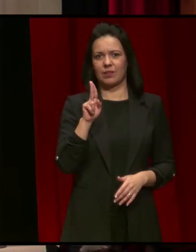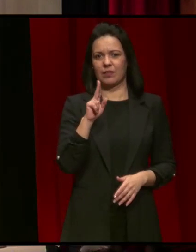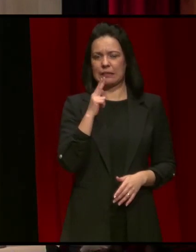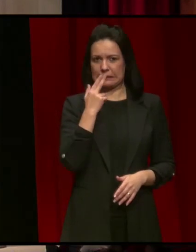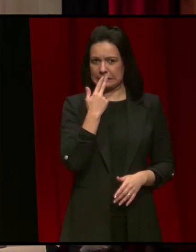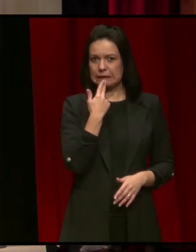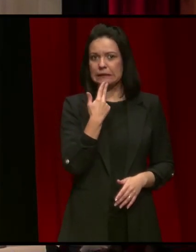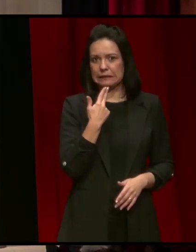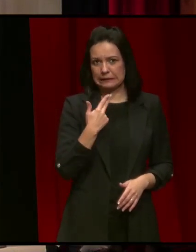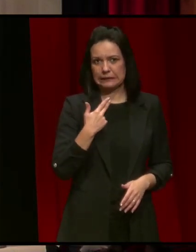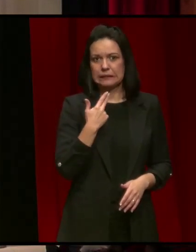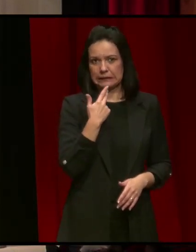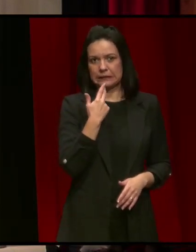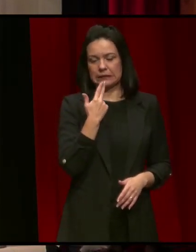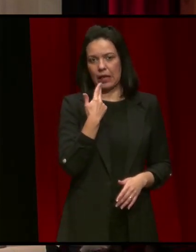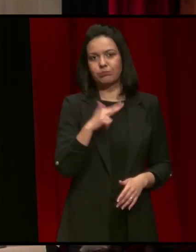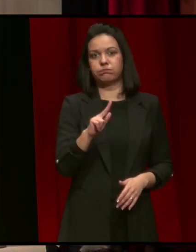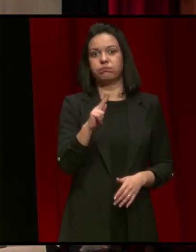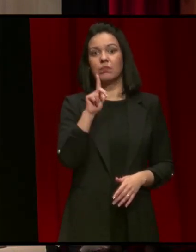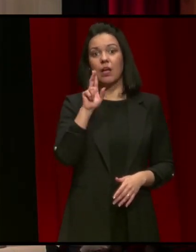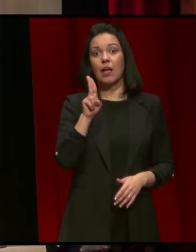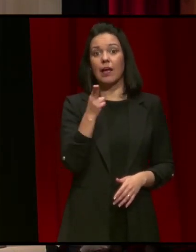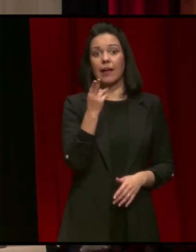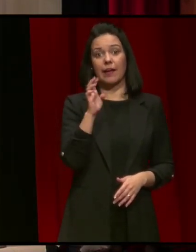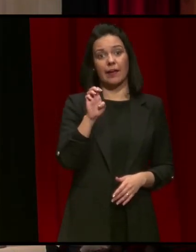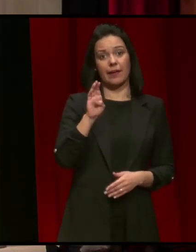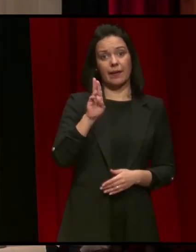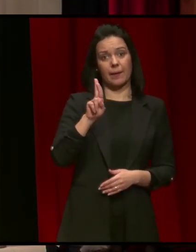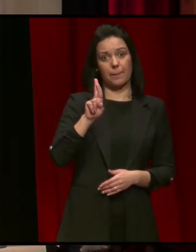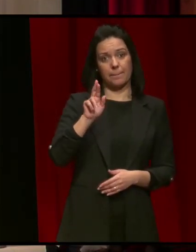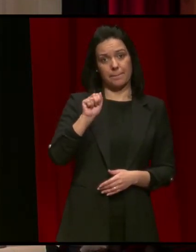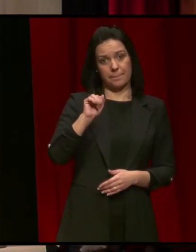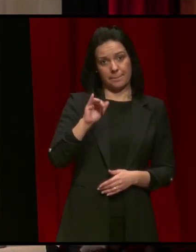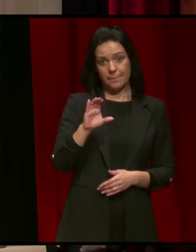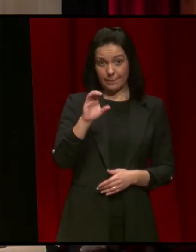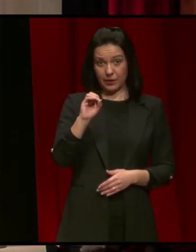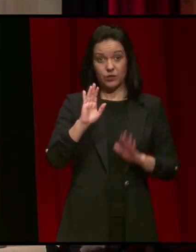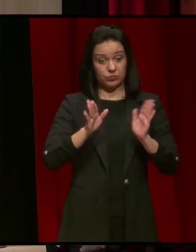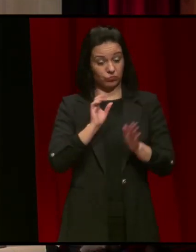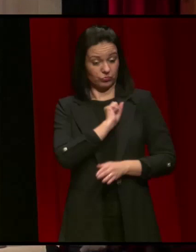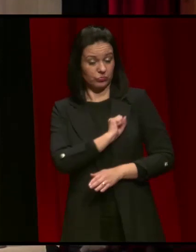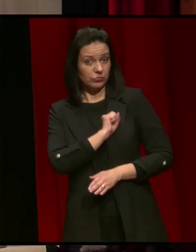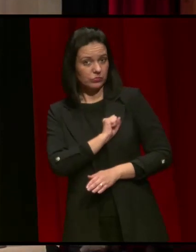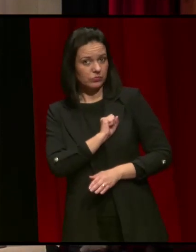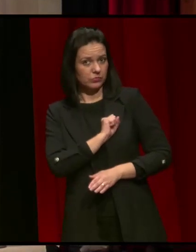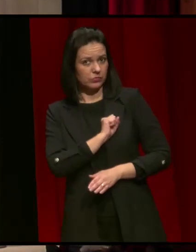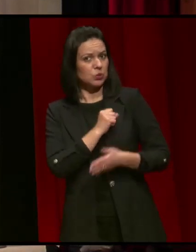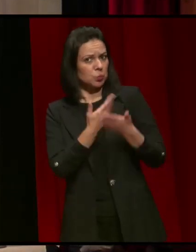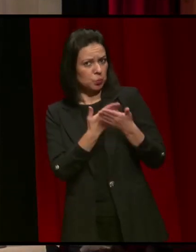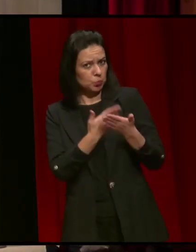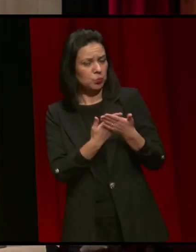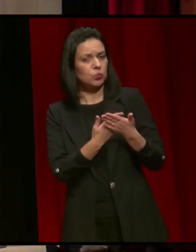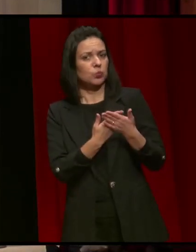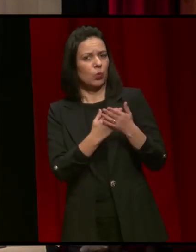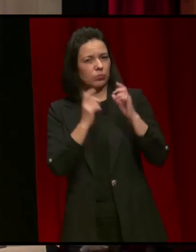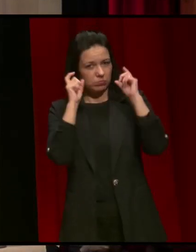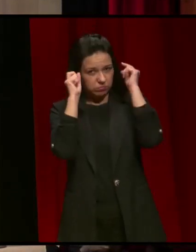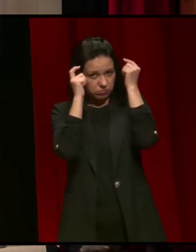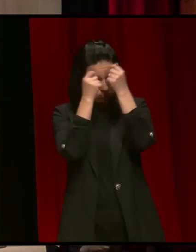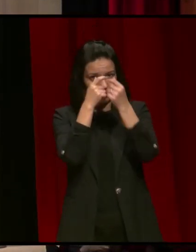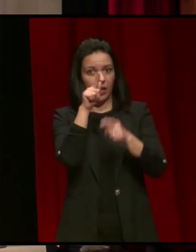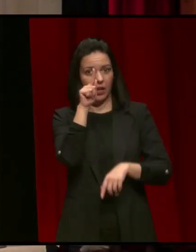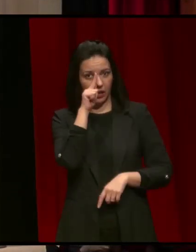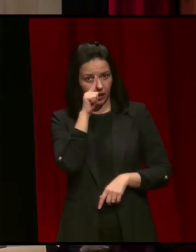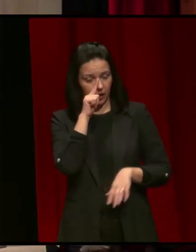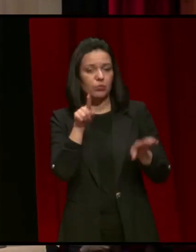né? Mas o pastor Paulo é um especialista em hebraico. A gente no seminário estudou grego hebraico e